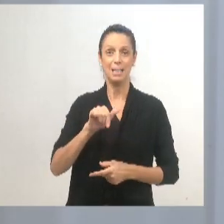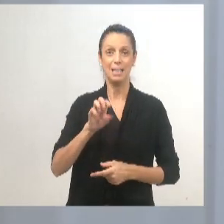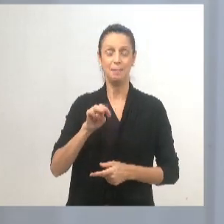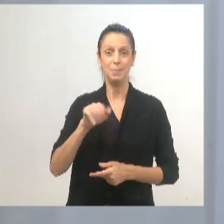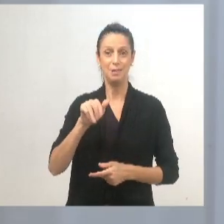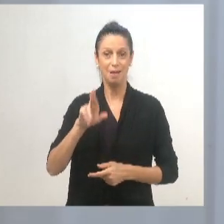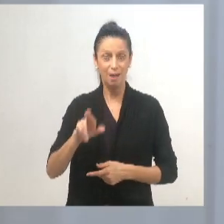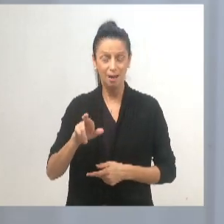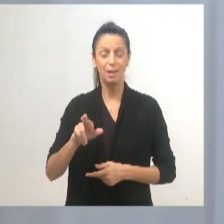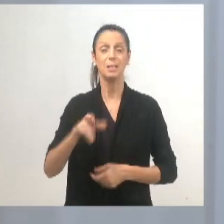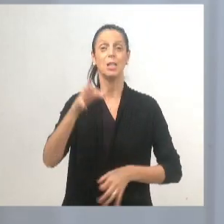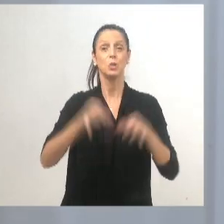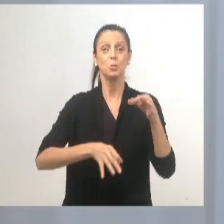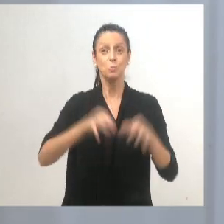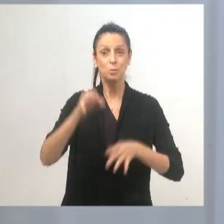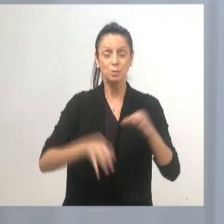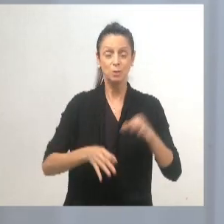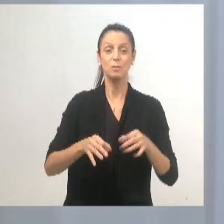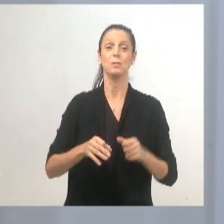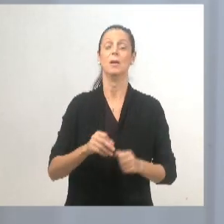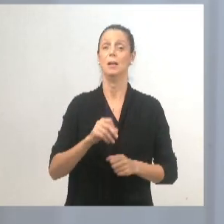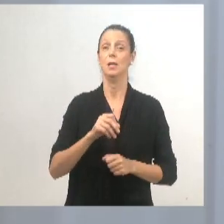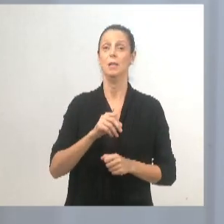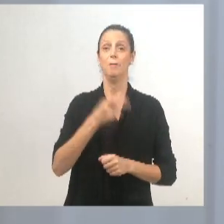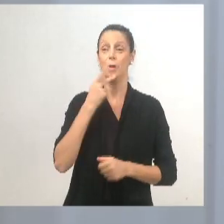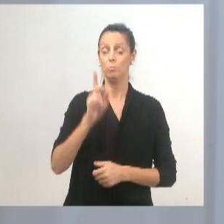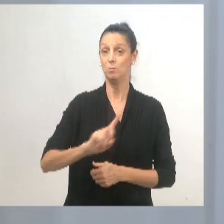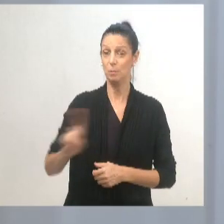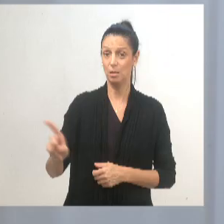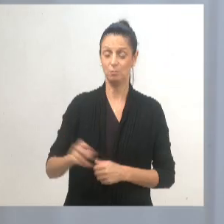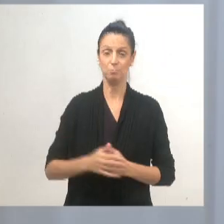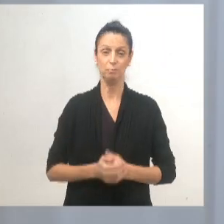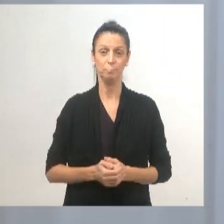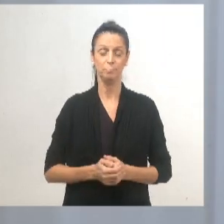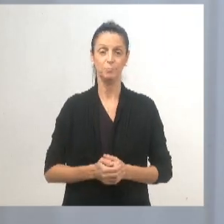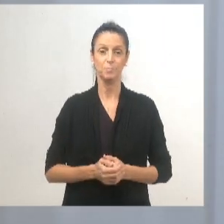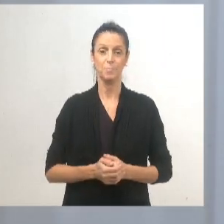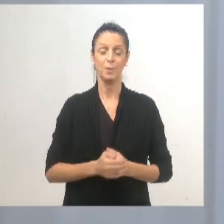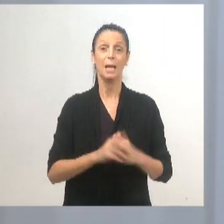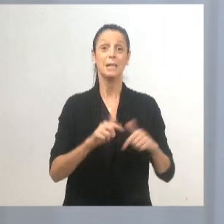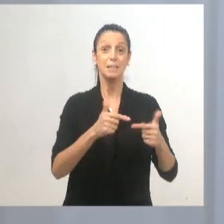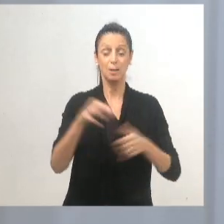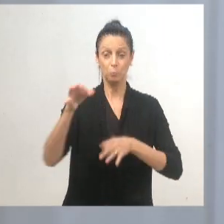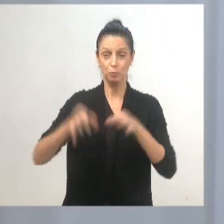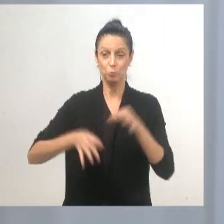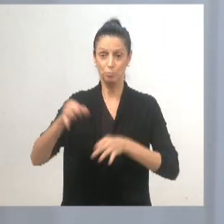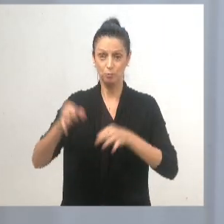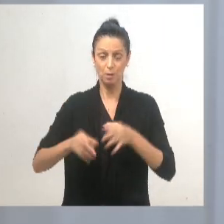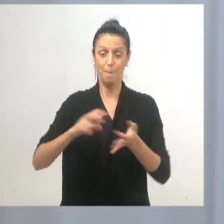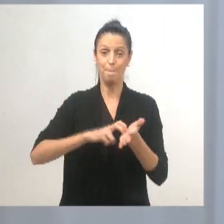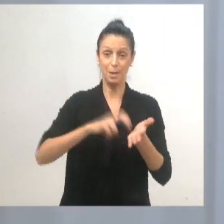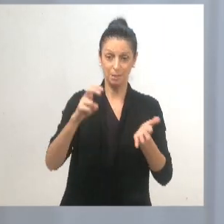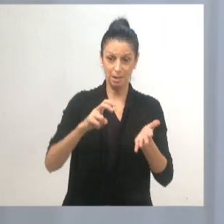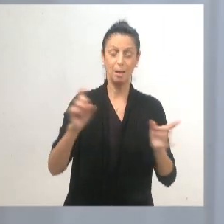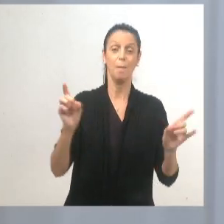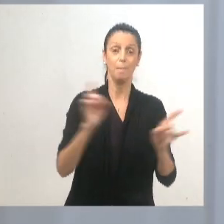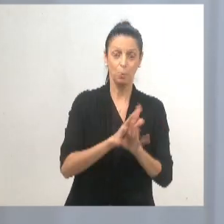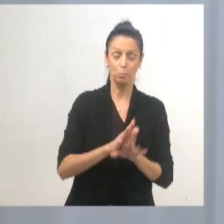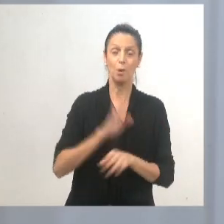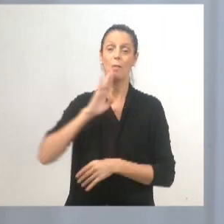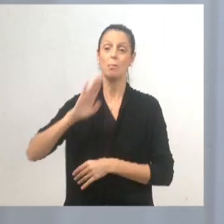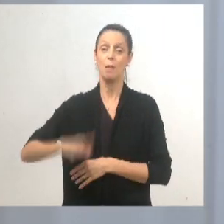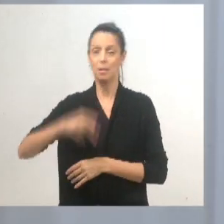pela Justiça. A decisão judicial saiu de manhã e à tarde já havia essa assinatura. Aí vai